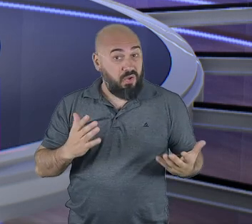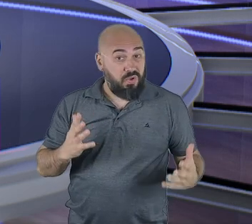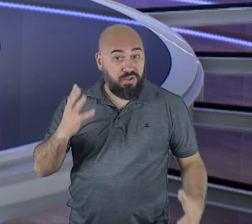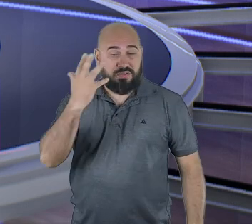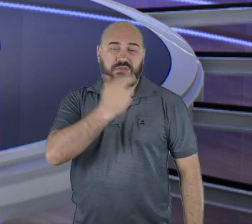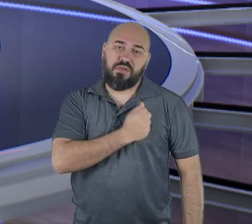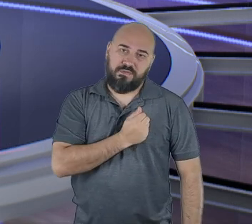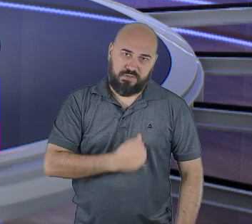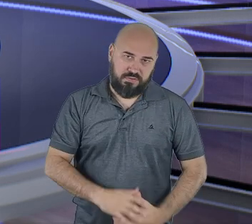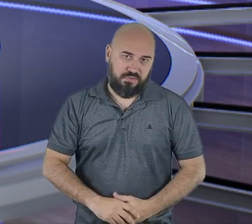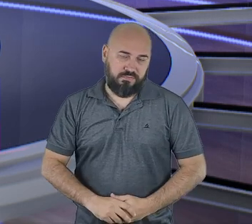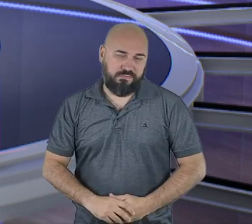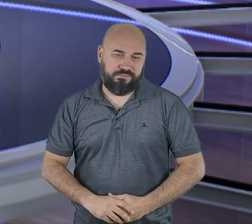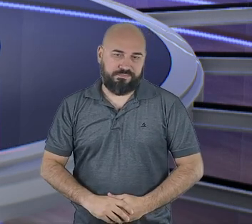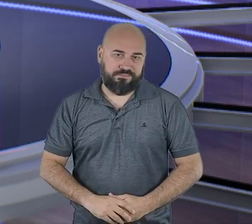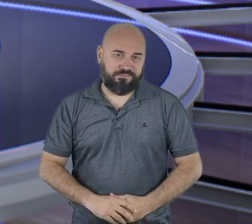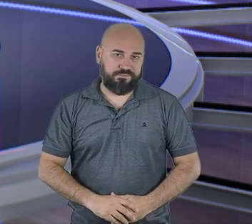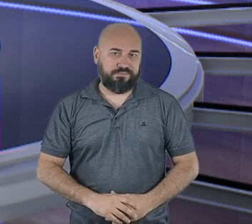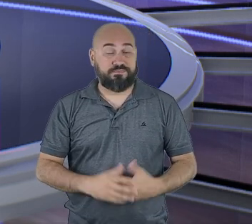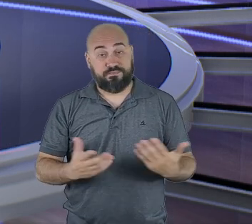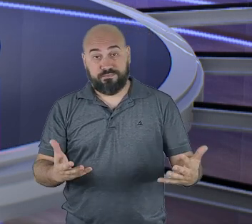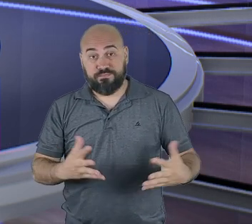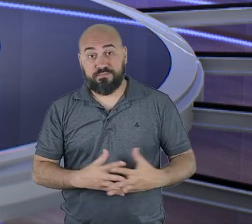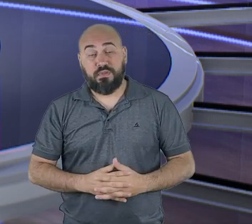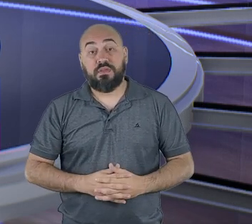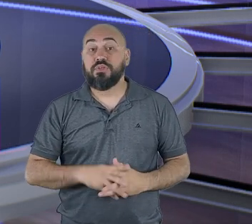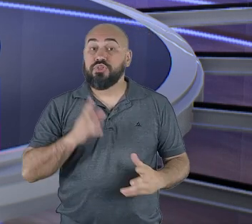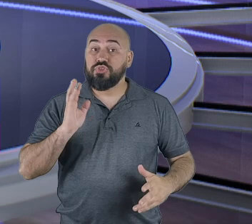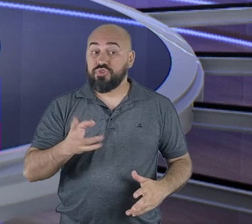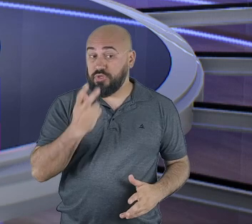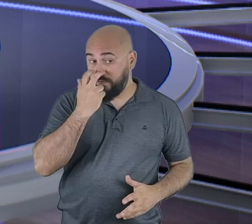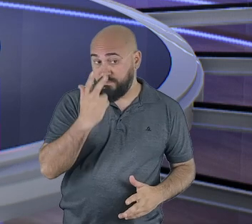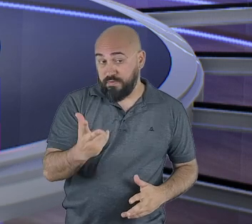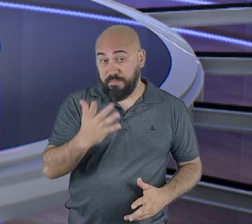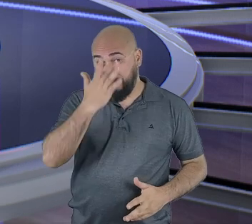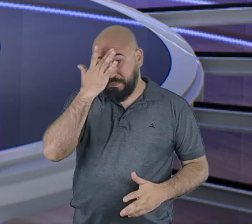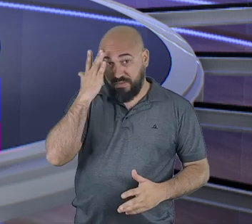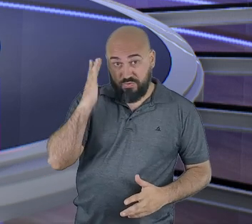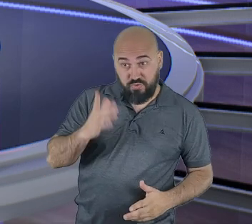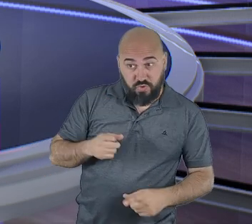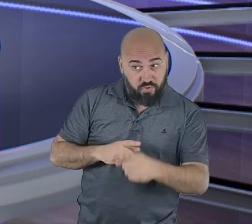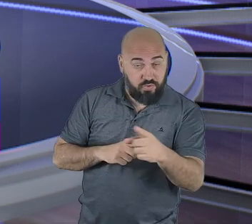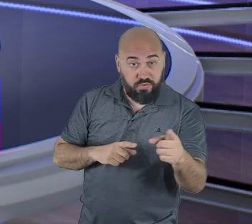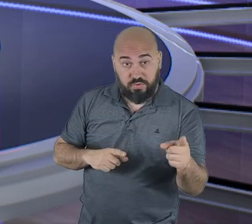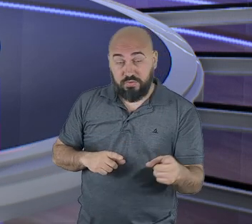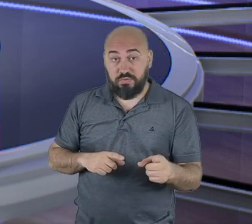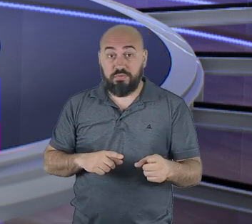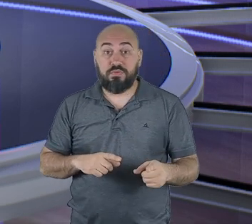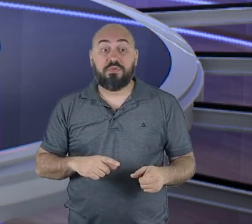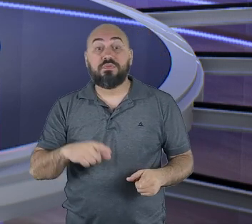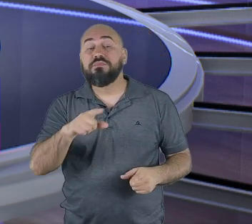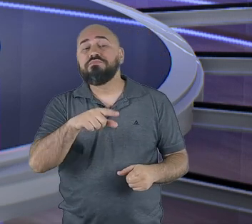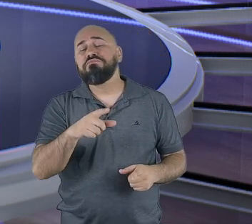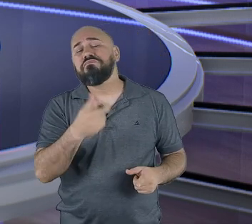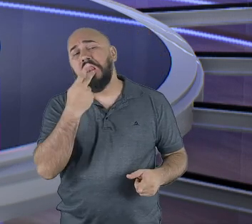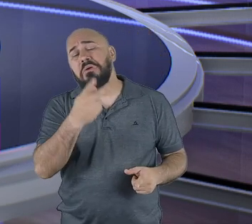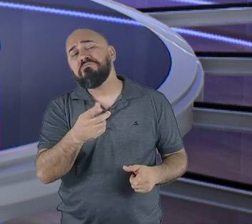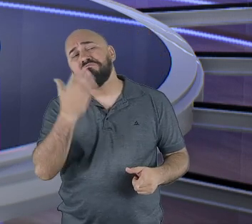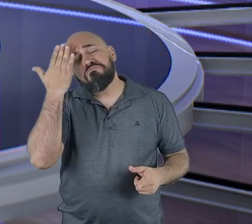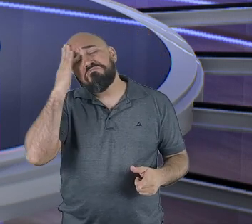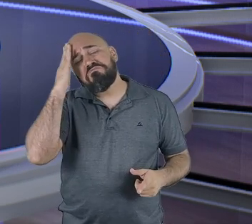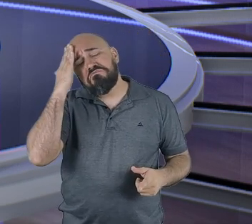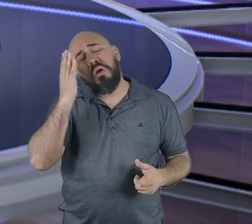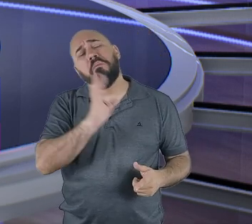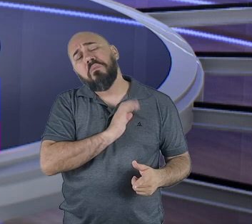pecadores. Agora, eu já encontrei pessoas que falam assim para mim, pastor, entendi essa questão do amor